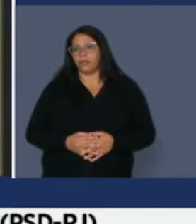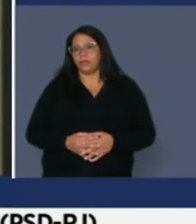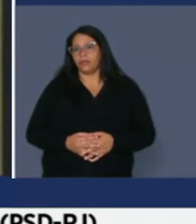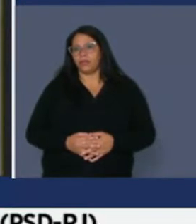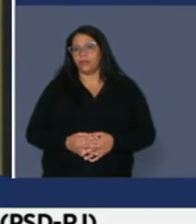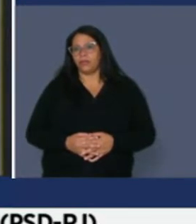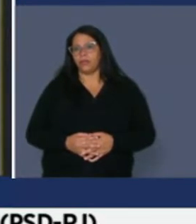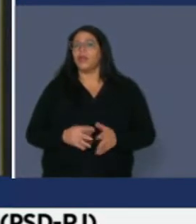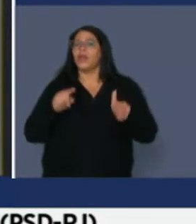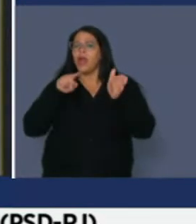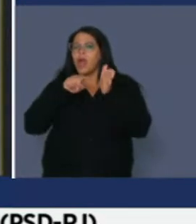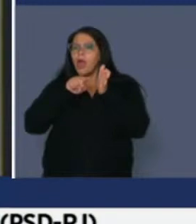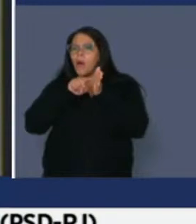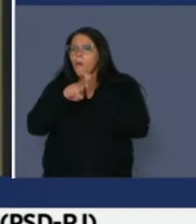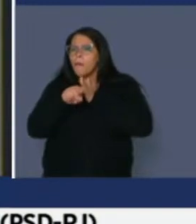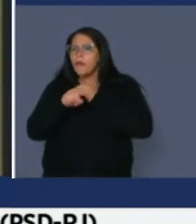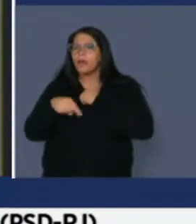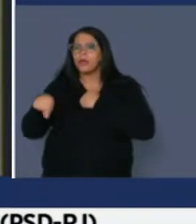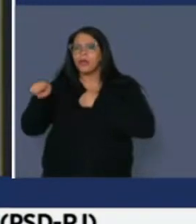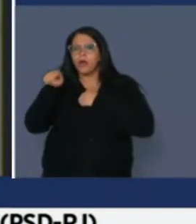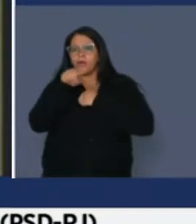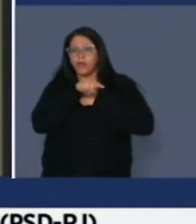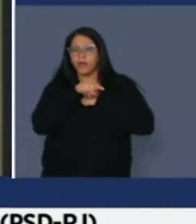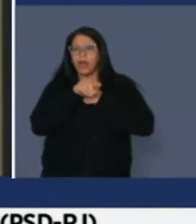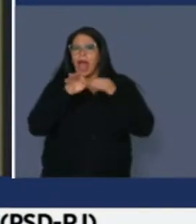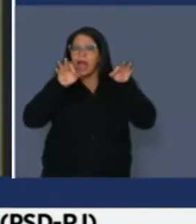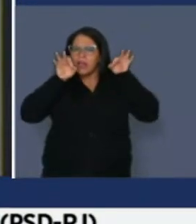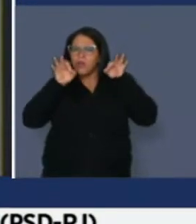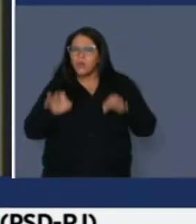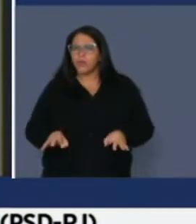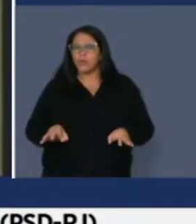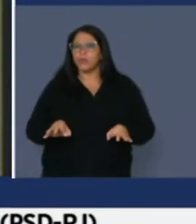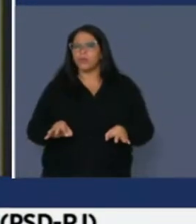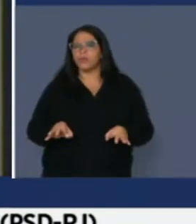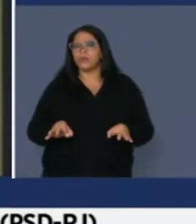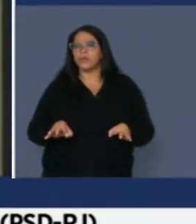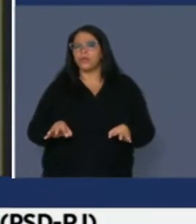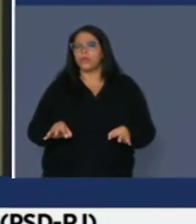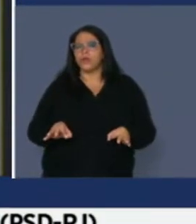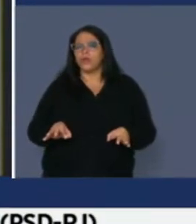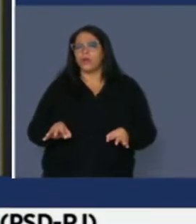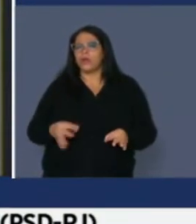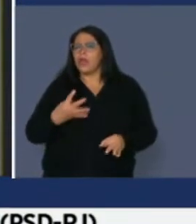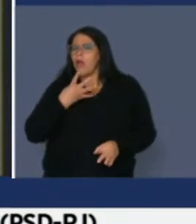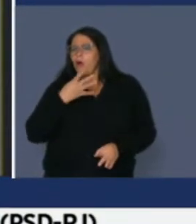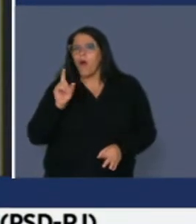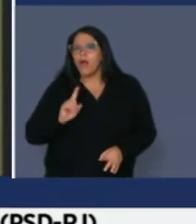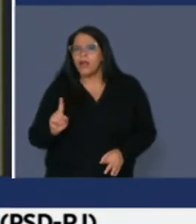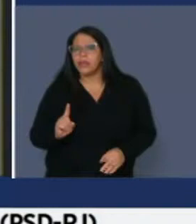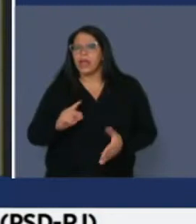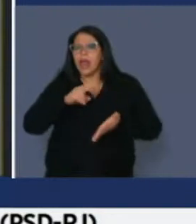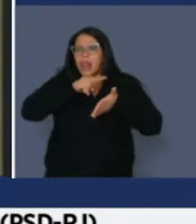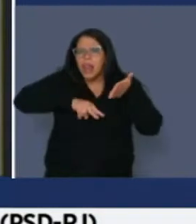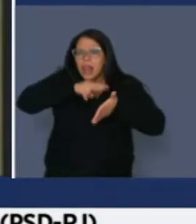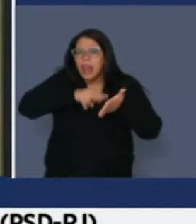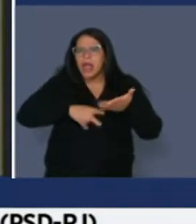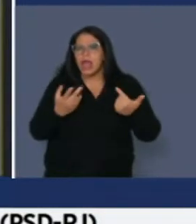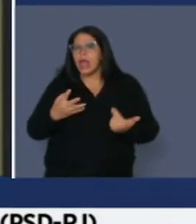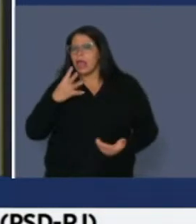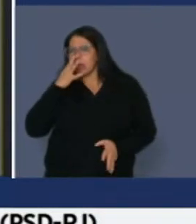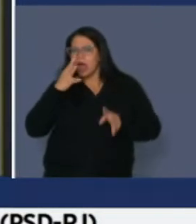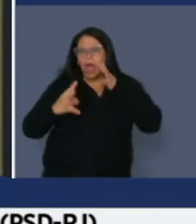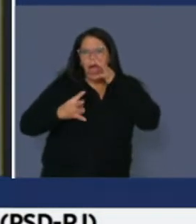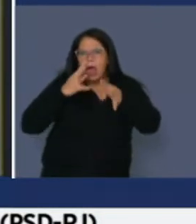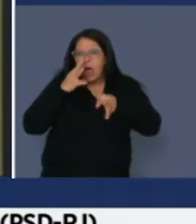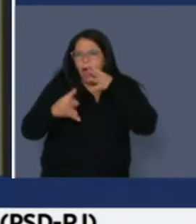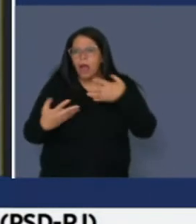E pergunto, é justo, sem conhecer, sem ler, que me julguem,